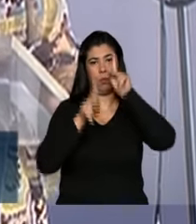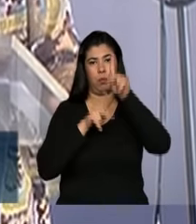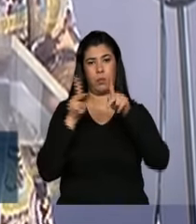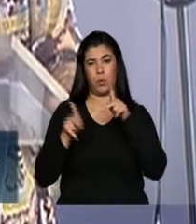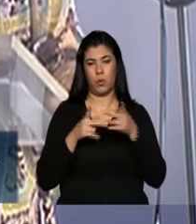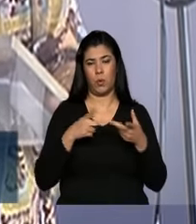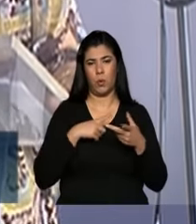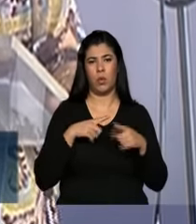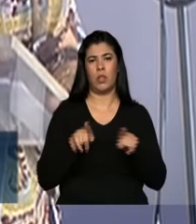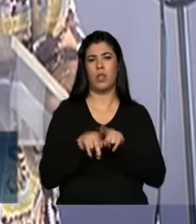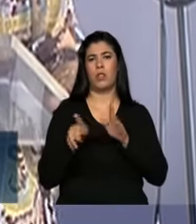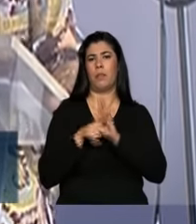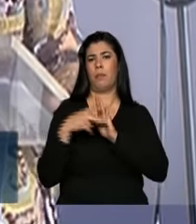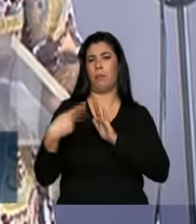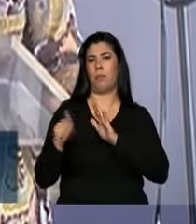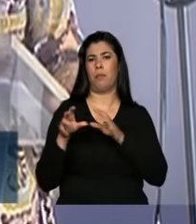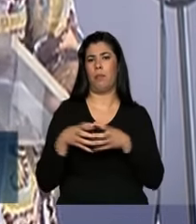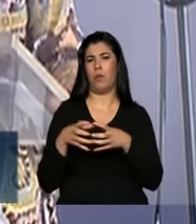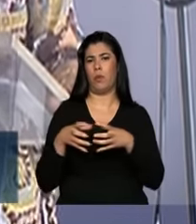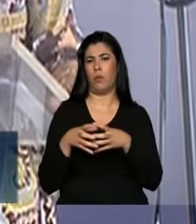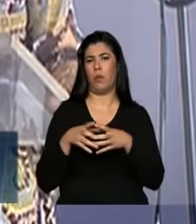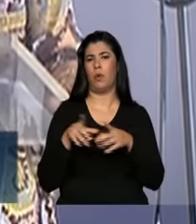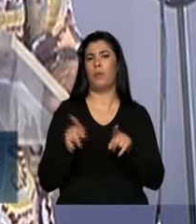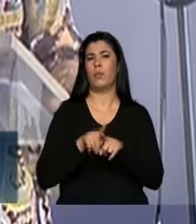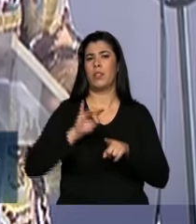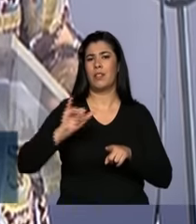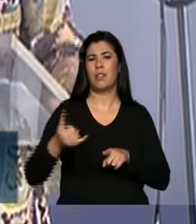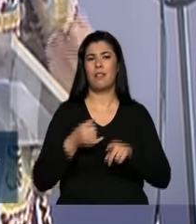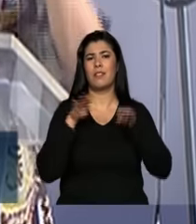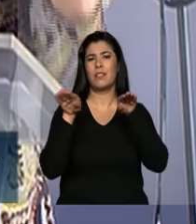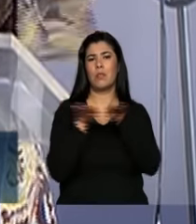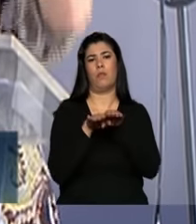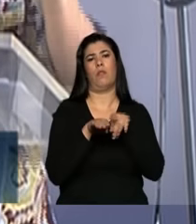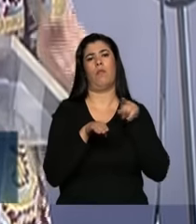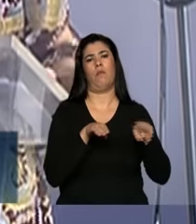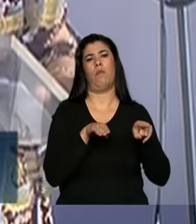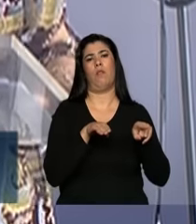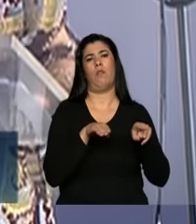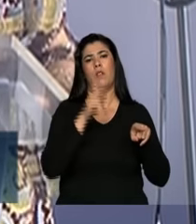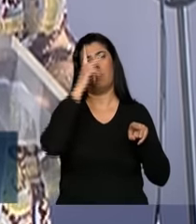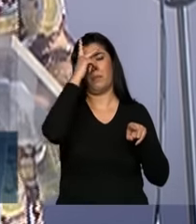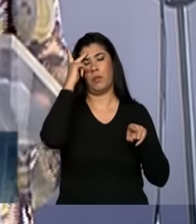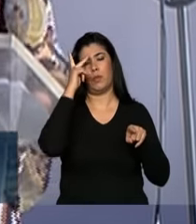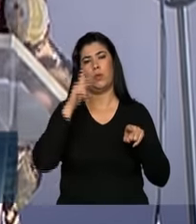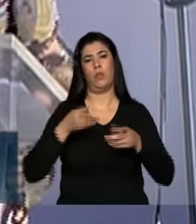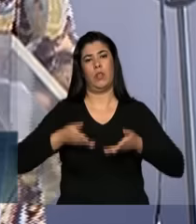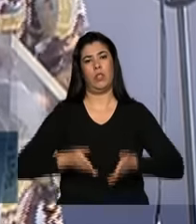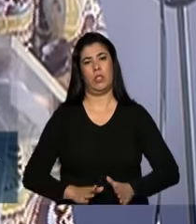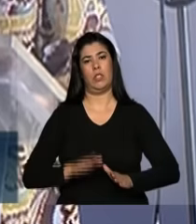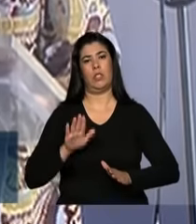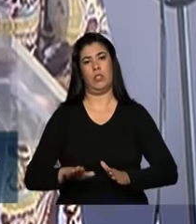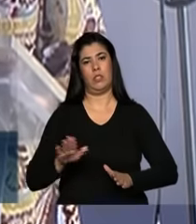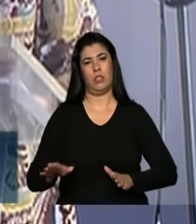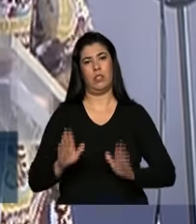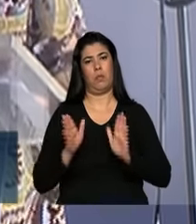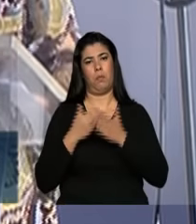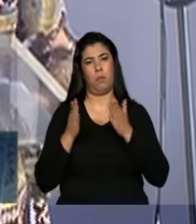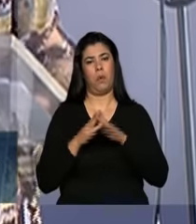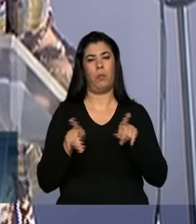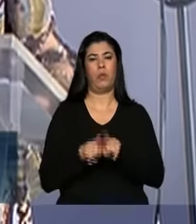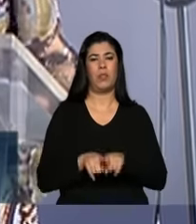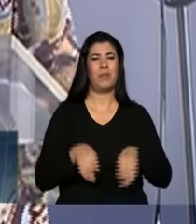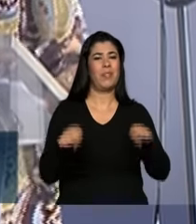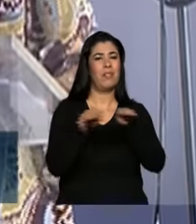mesma oportunidade de uma criança que venha de uma família rica. Porque a raiz